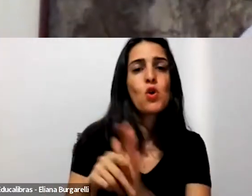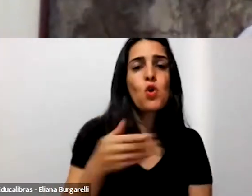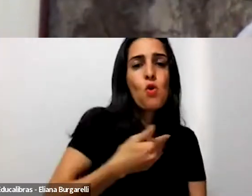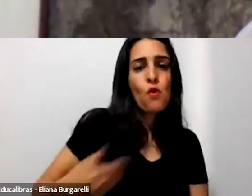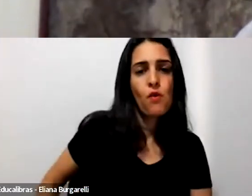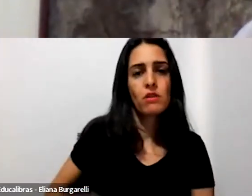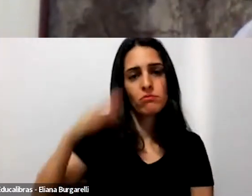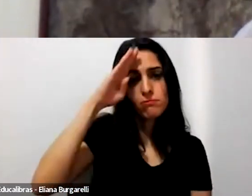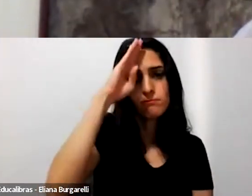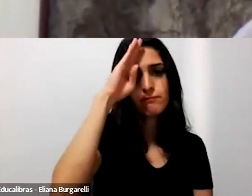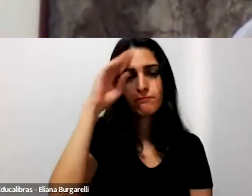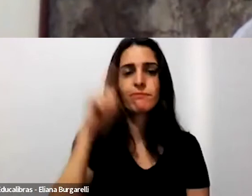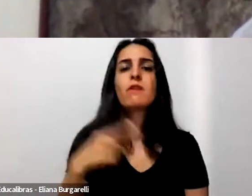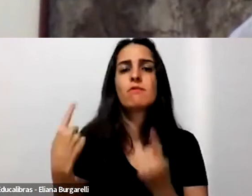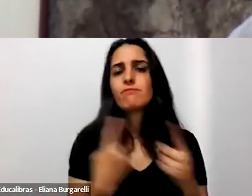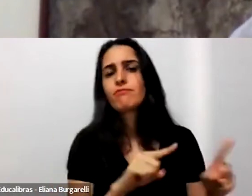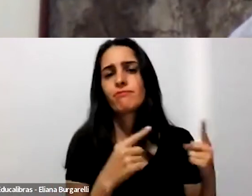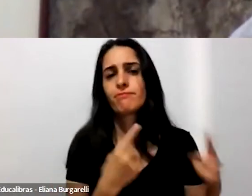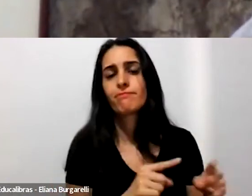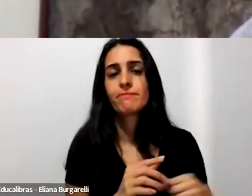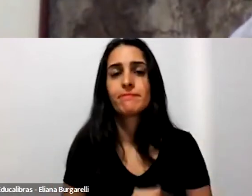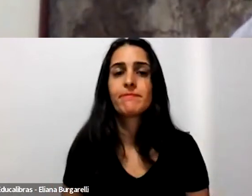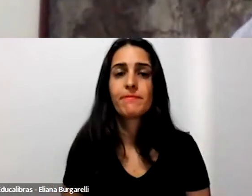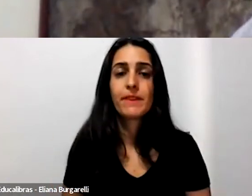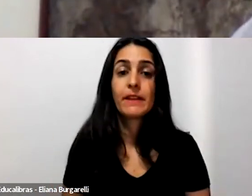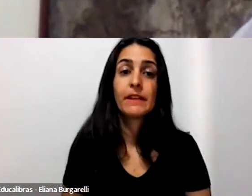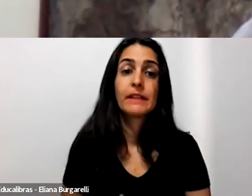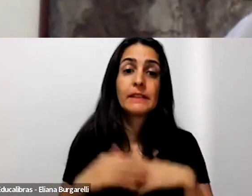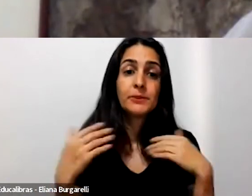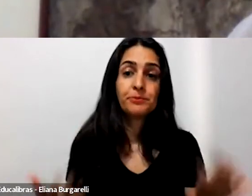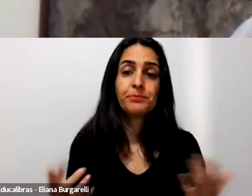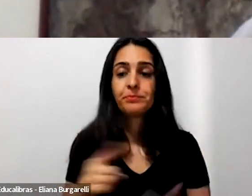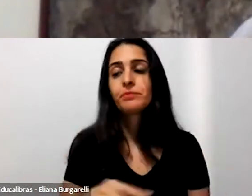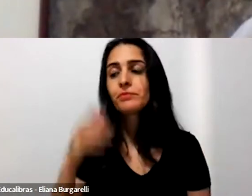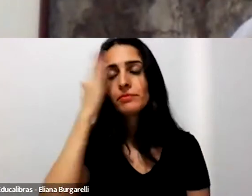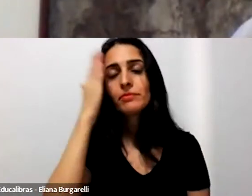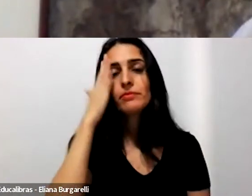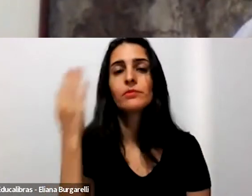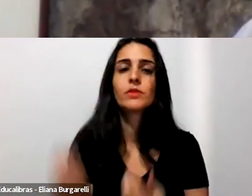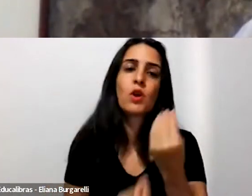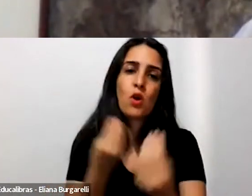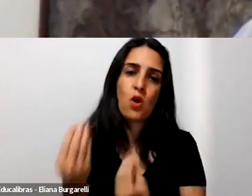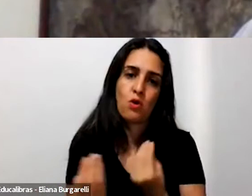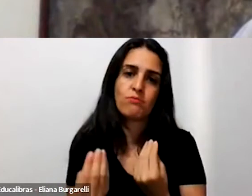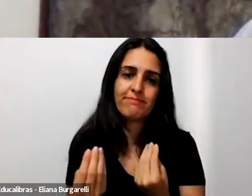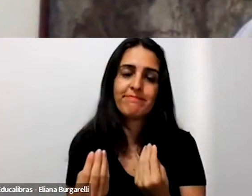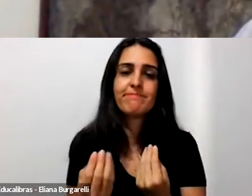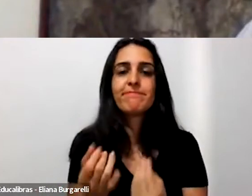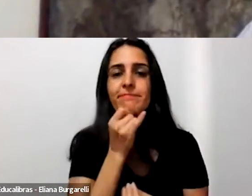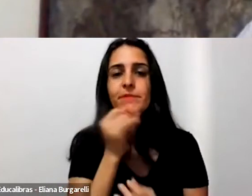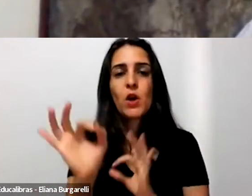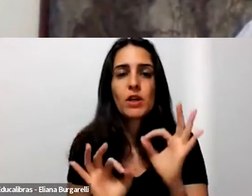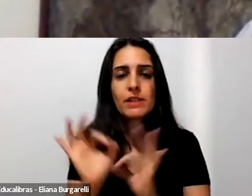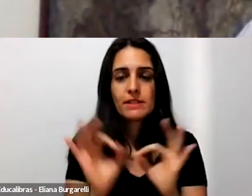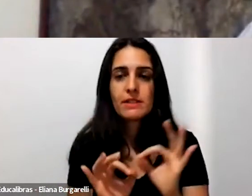nessa linha, eu acho que nós temos que entender melhor por onde construir essas alianças. A sociedade civil brasileira, chamados